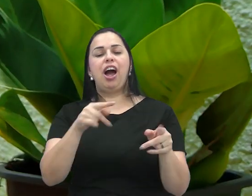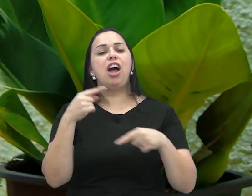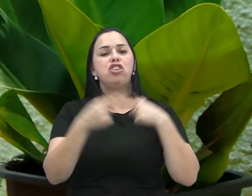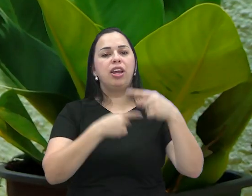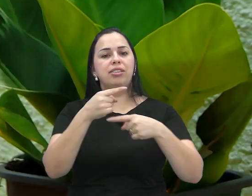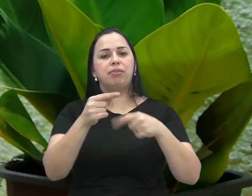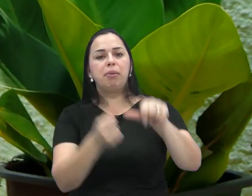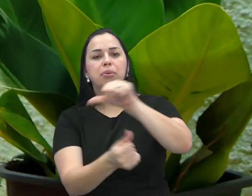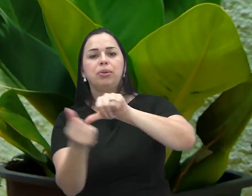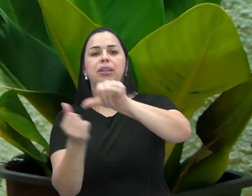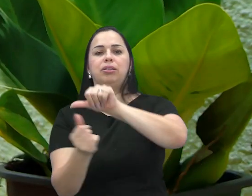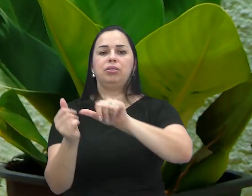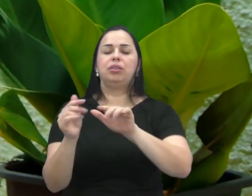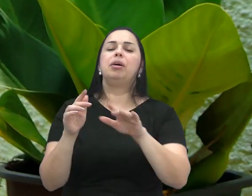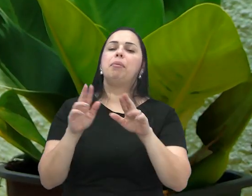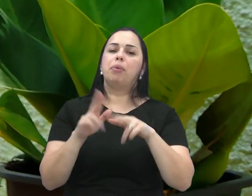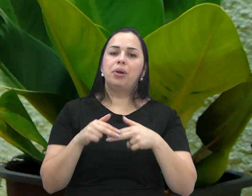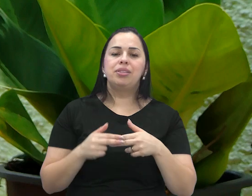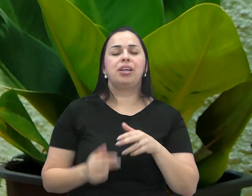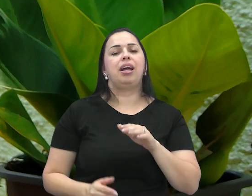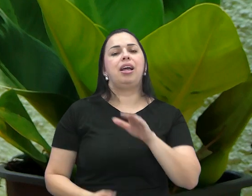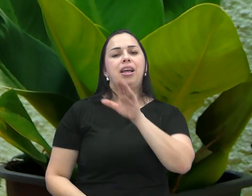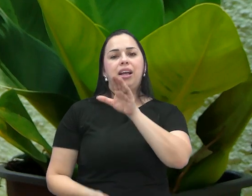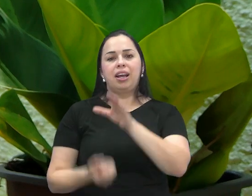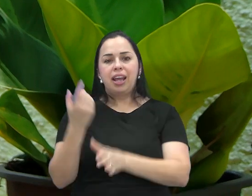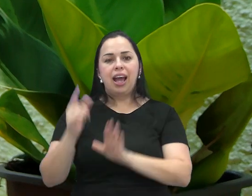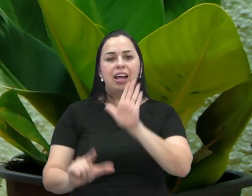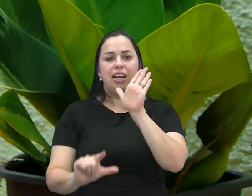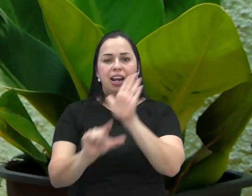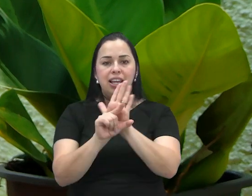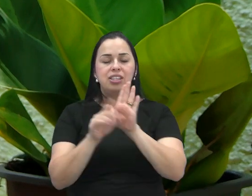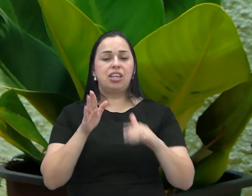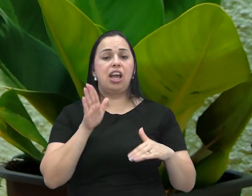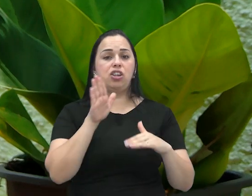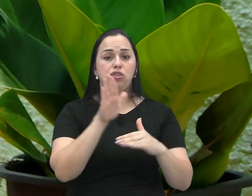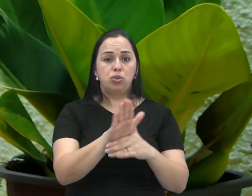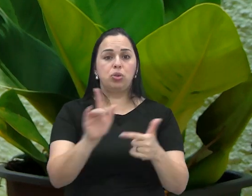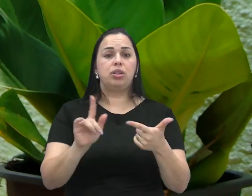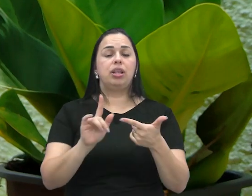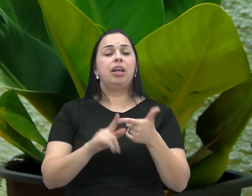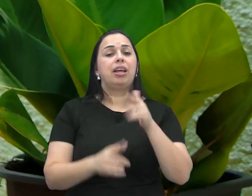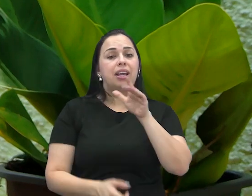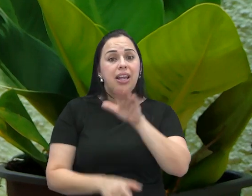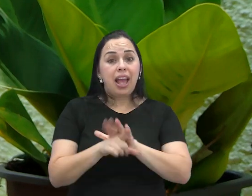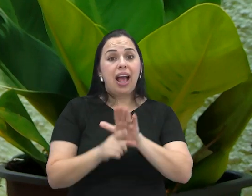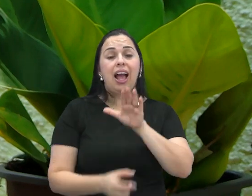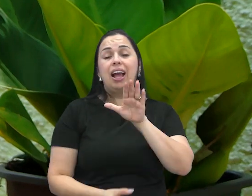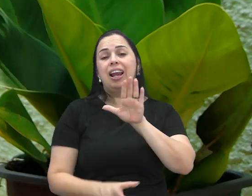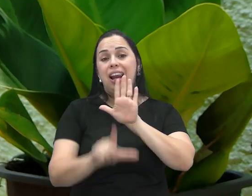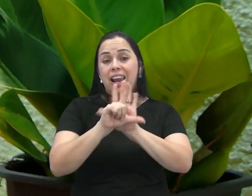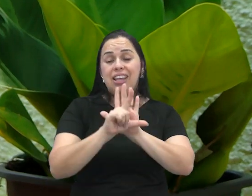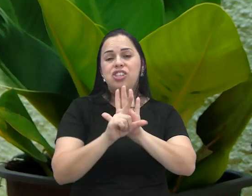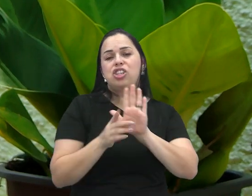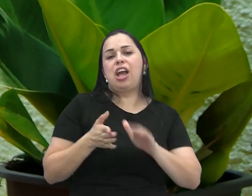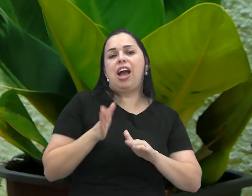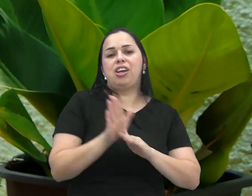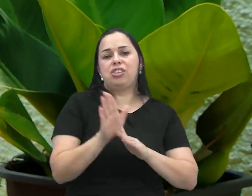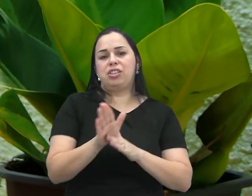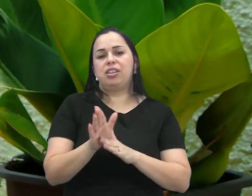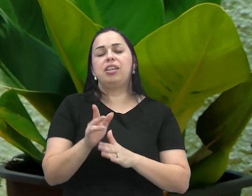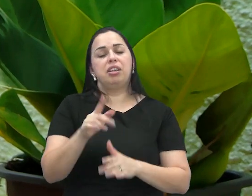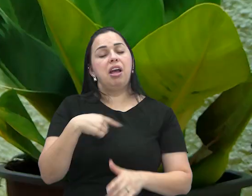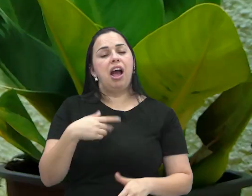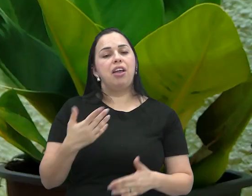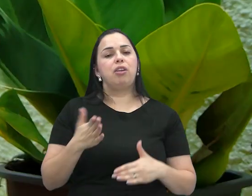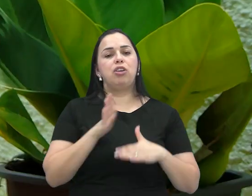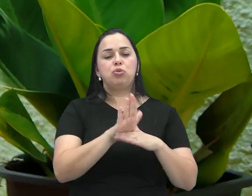políticas de afirmação, as políticas de renda, elas garantem que a gente